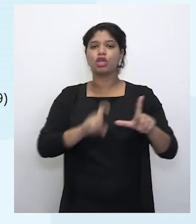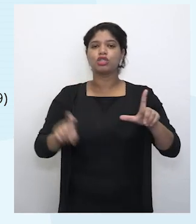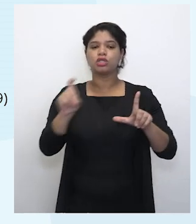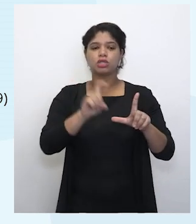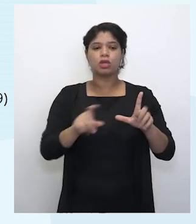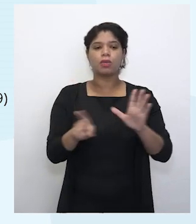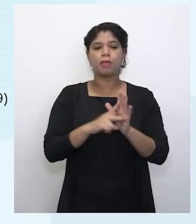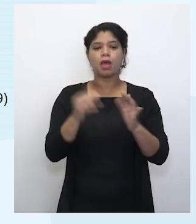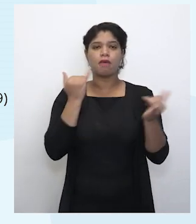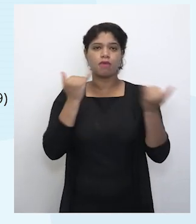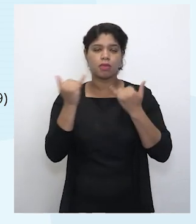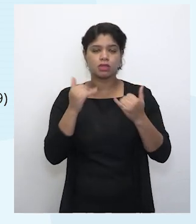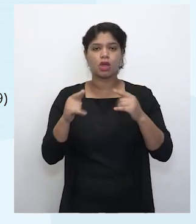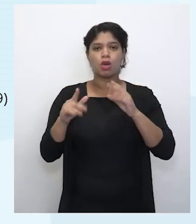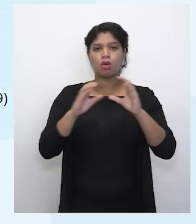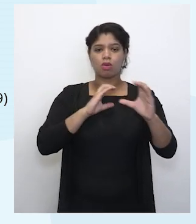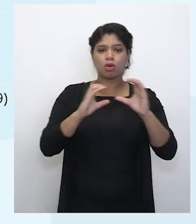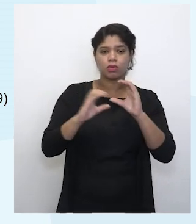de